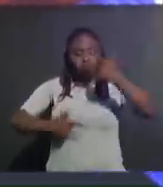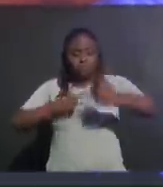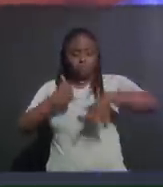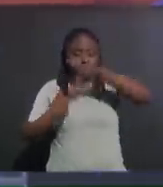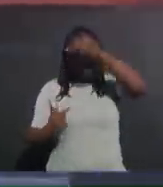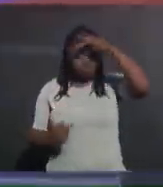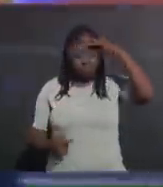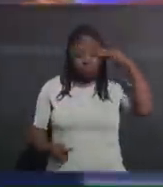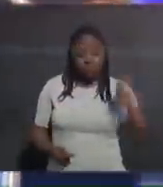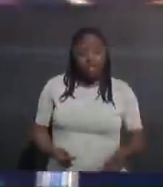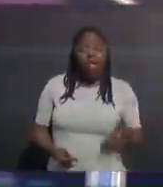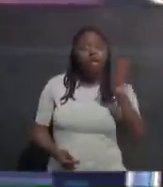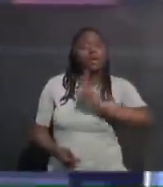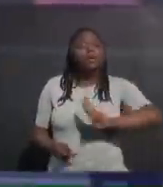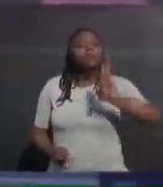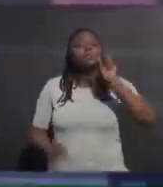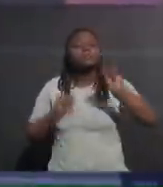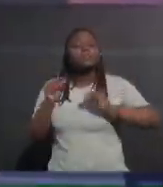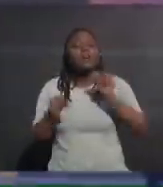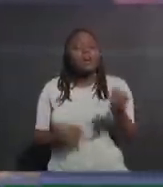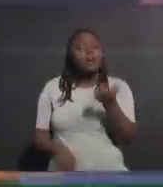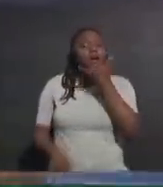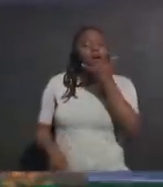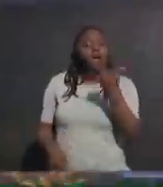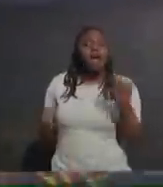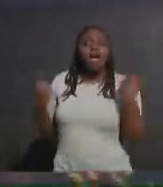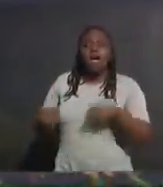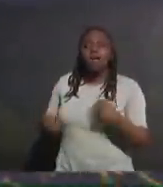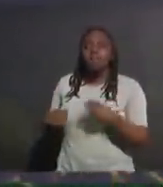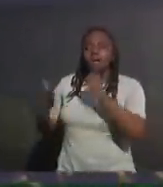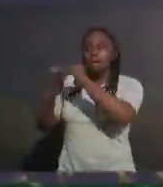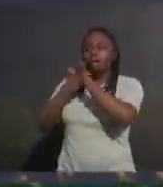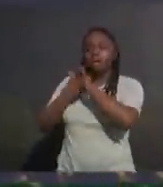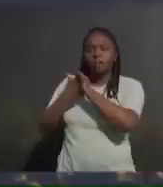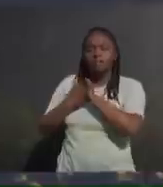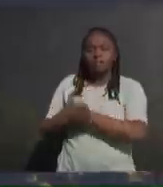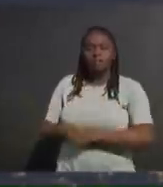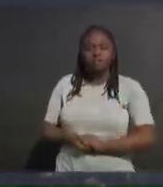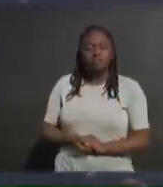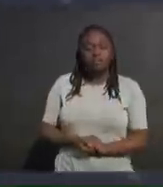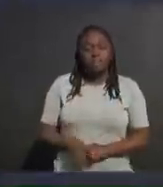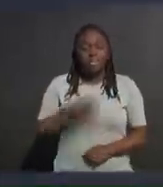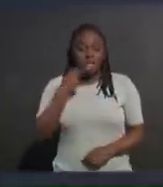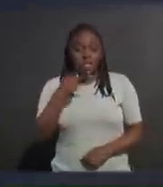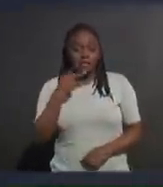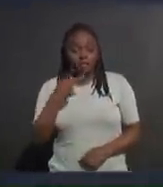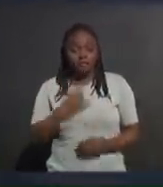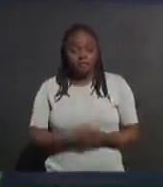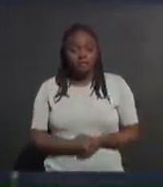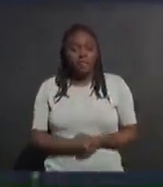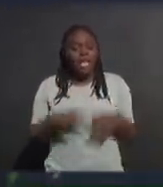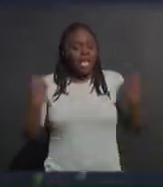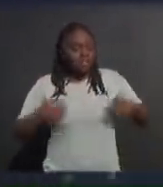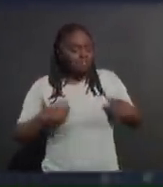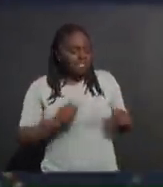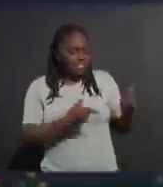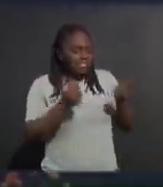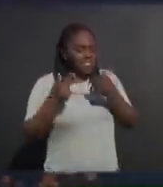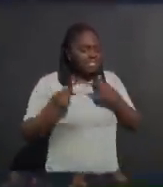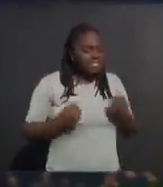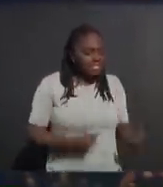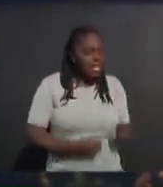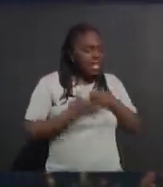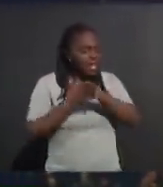que, que a gente usa para trabalhar demais? A desculpa de que precisa se sustentar. Isaías falou aqui. Aí a gente, mas eu preciso do dinheiro, que é